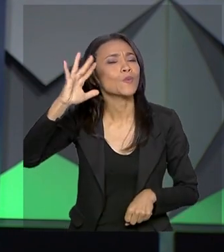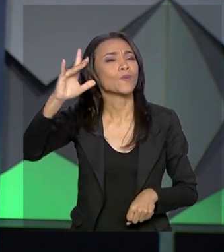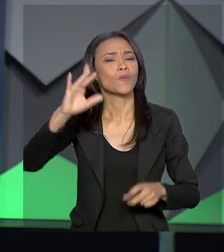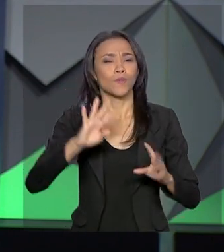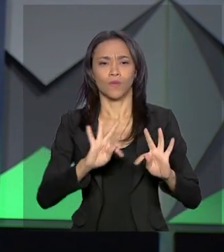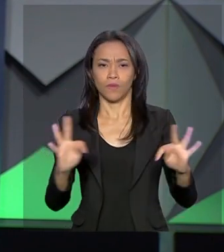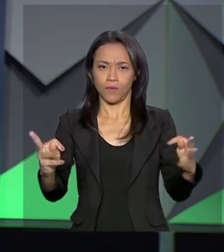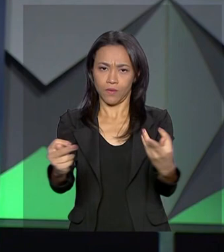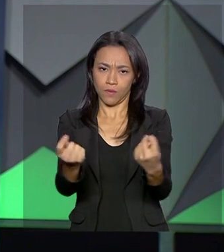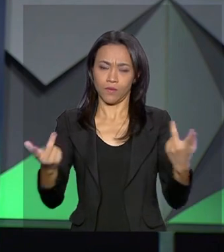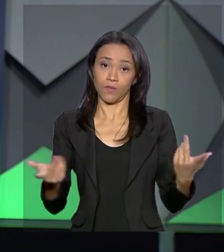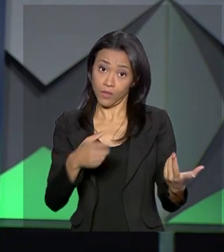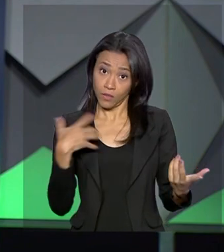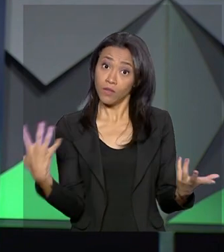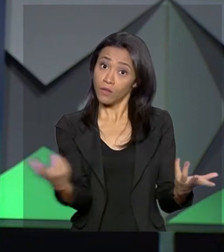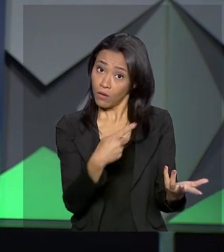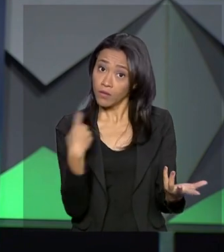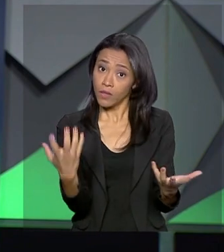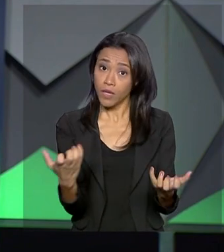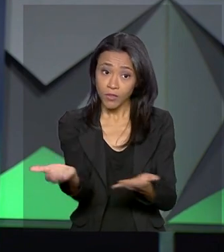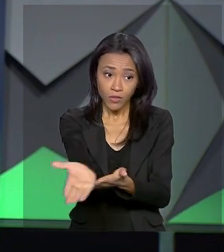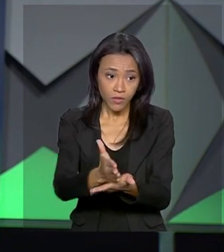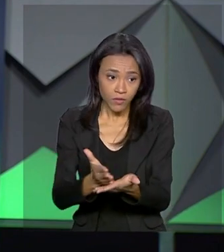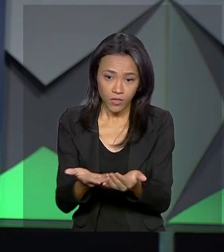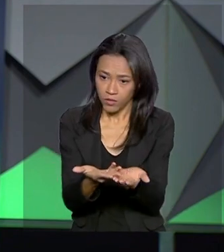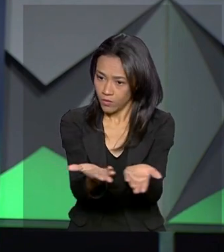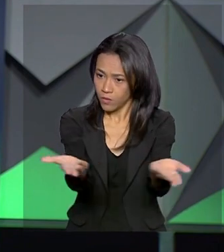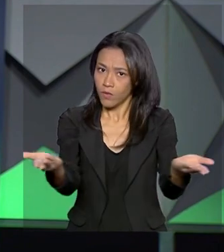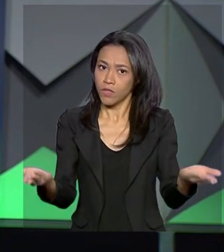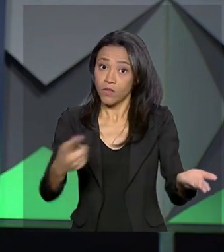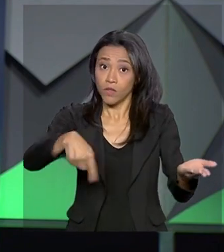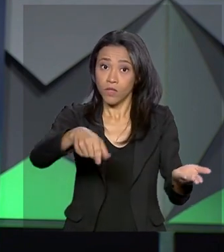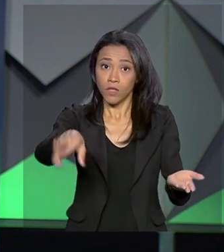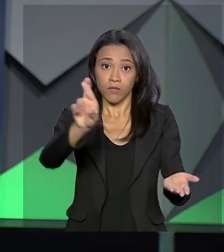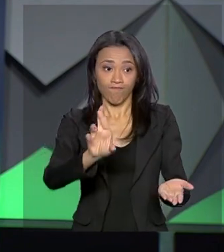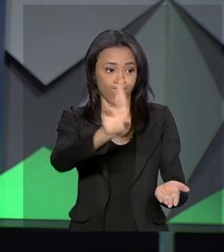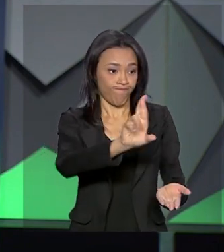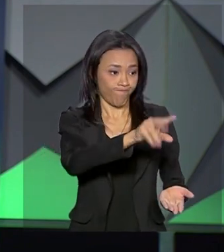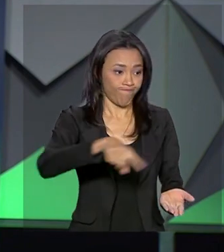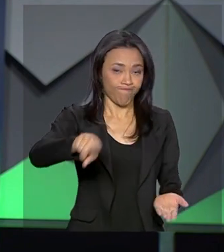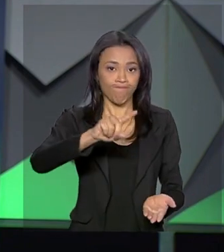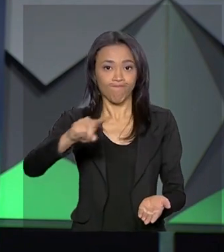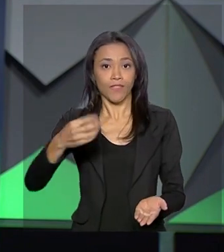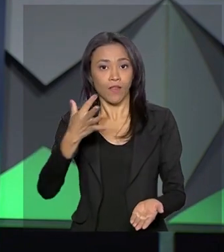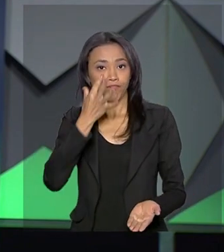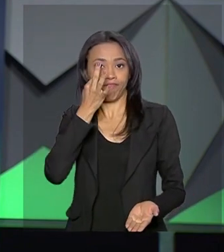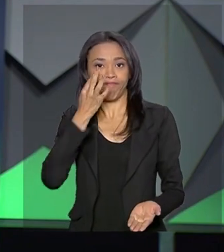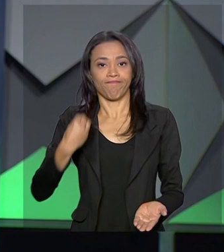E nós queremos repartir isso com vocês, com os senhores que estão aqui acreditando no Brasil.